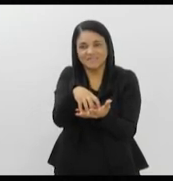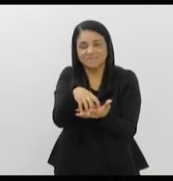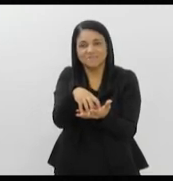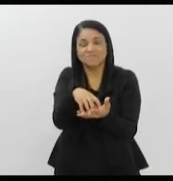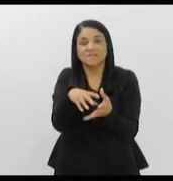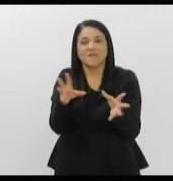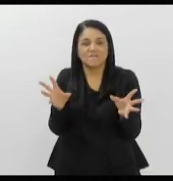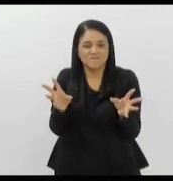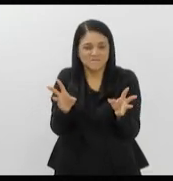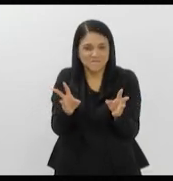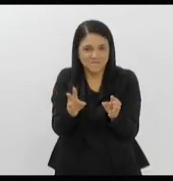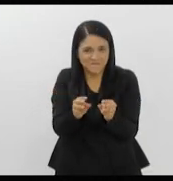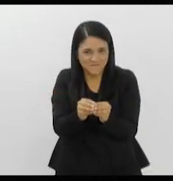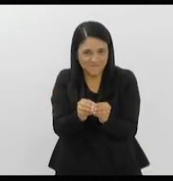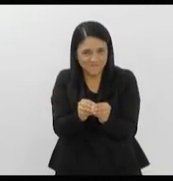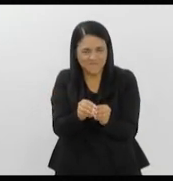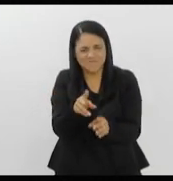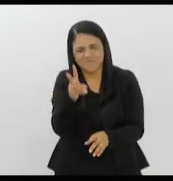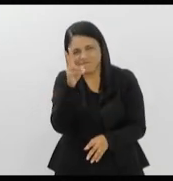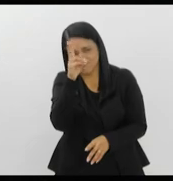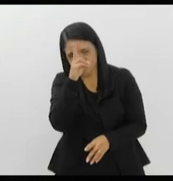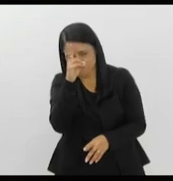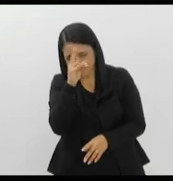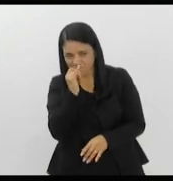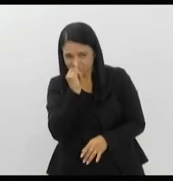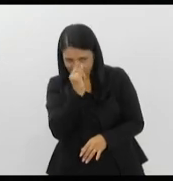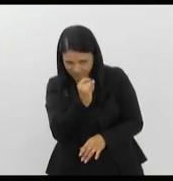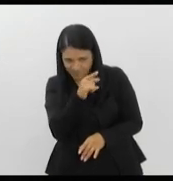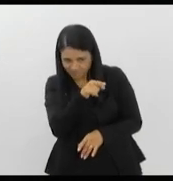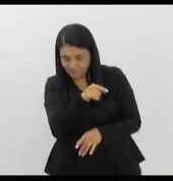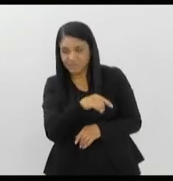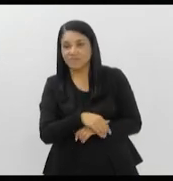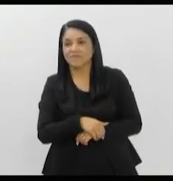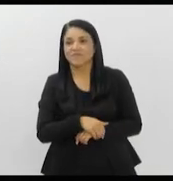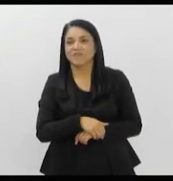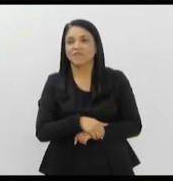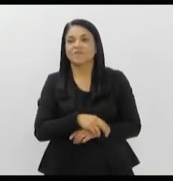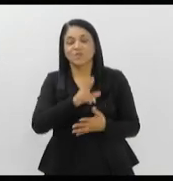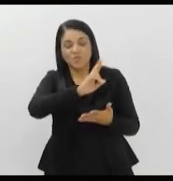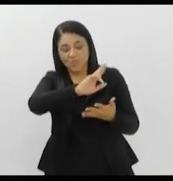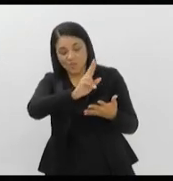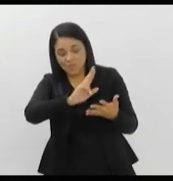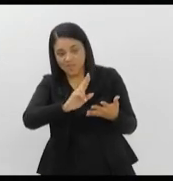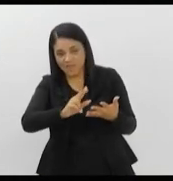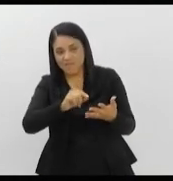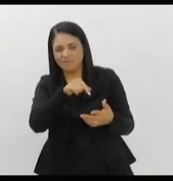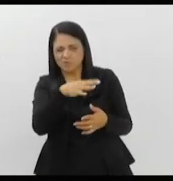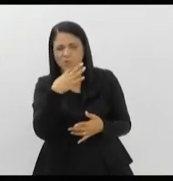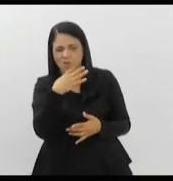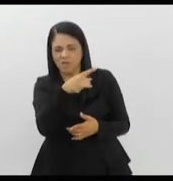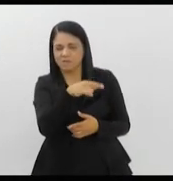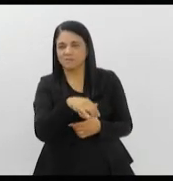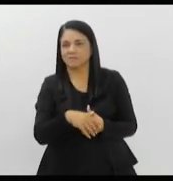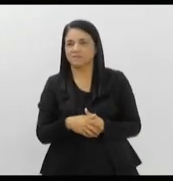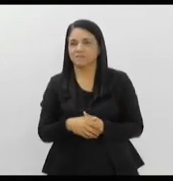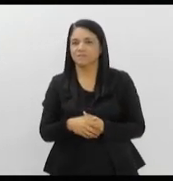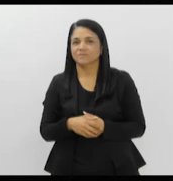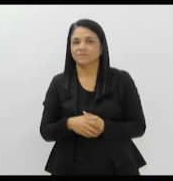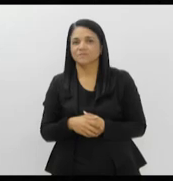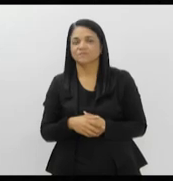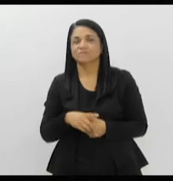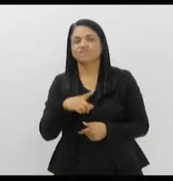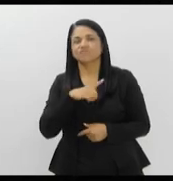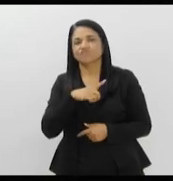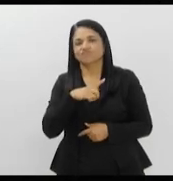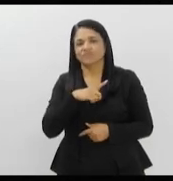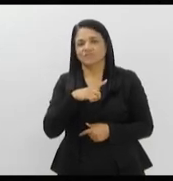terminar, eu vou lembrar uma coisa, Vossa Excelência, e vou nominar que Vossa Excelência conhece. Quando